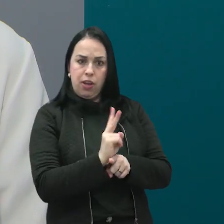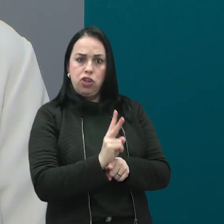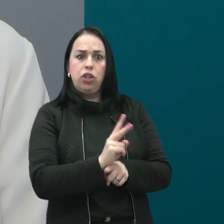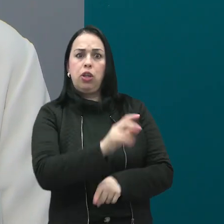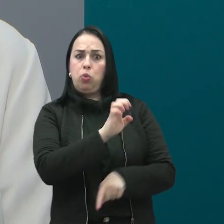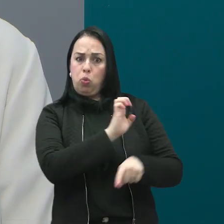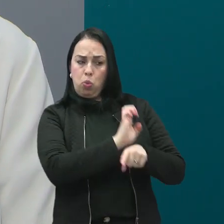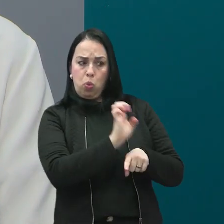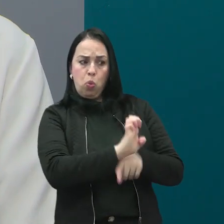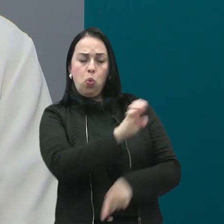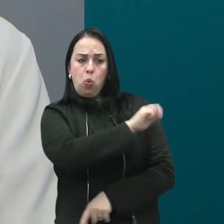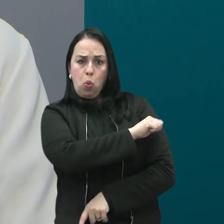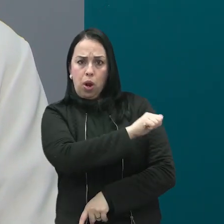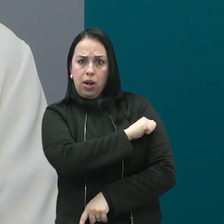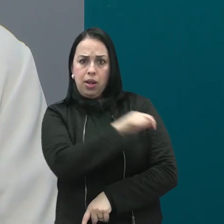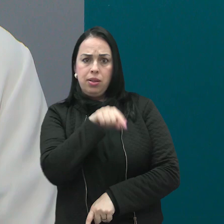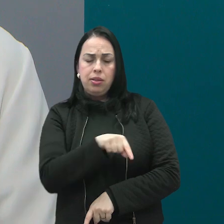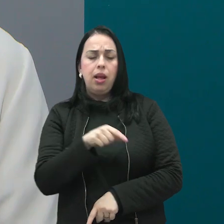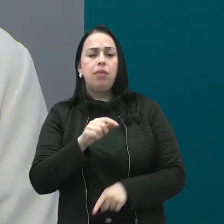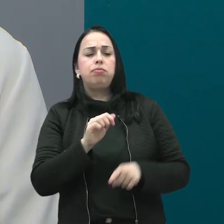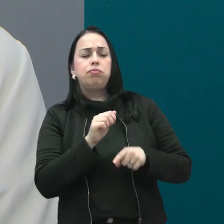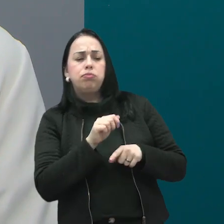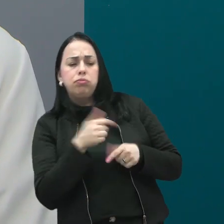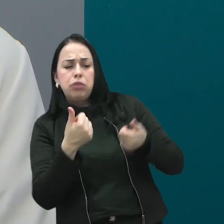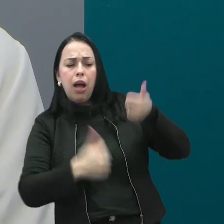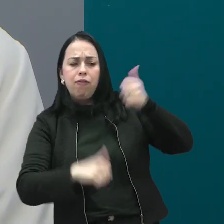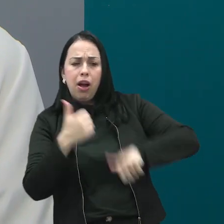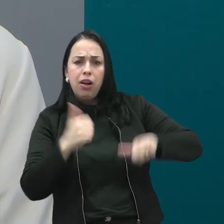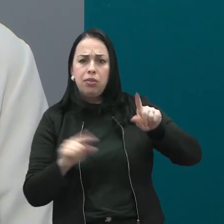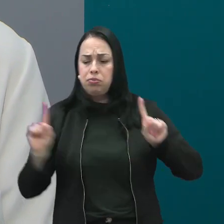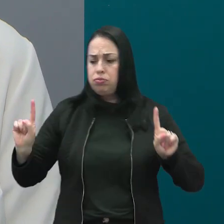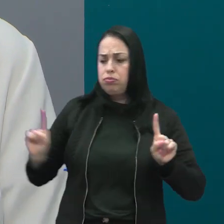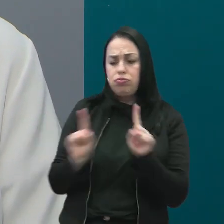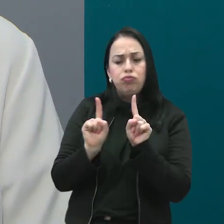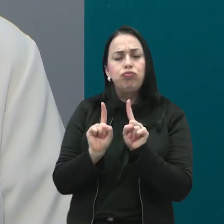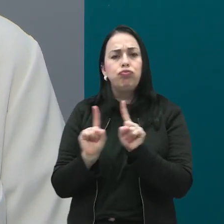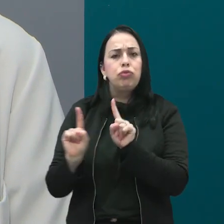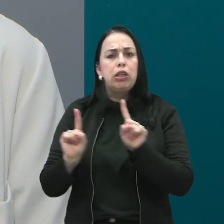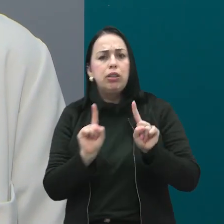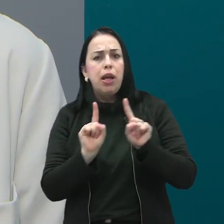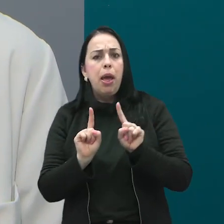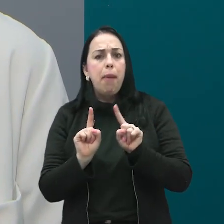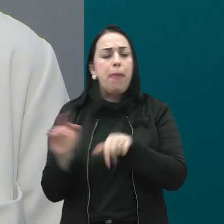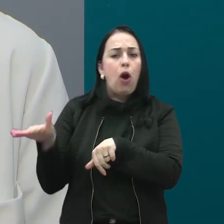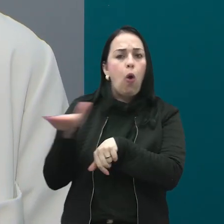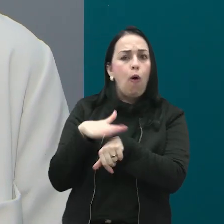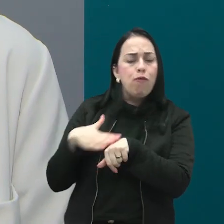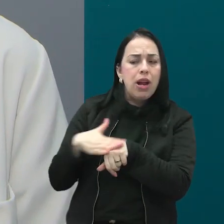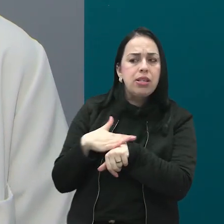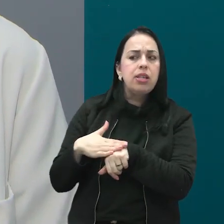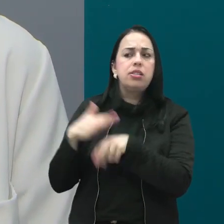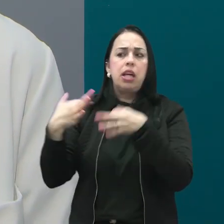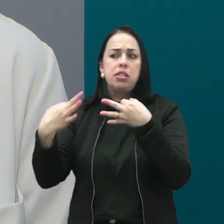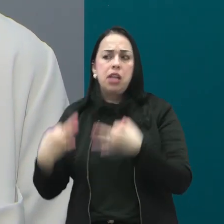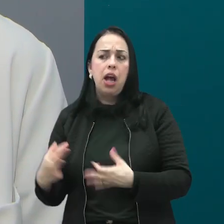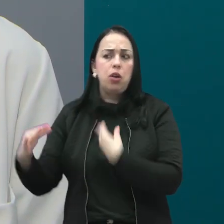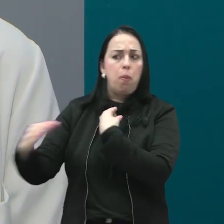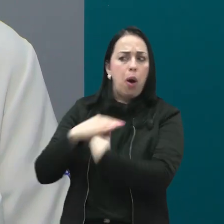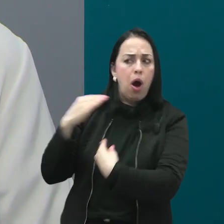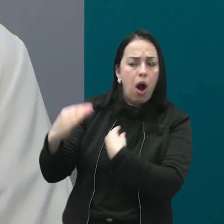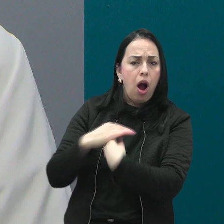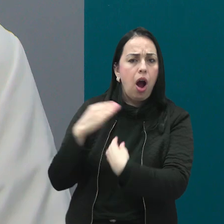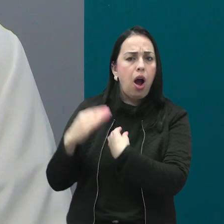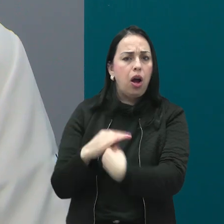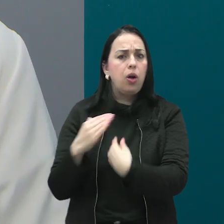atendem o paciente, fazem a anamnese, o exame físico e chamam o preceptor para discutir a conduta, a